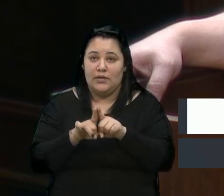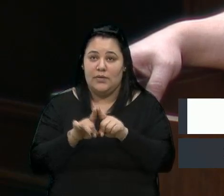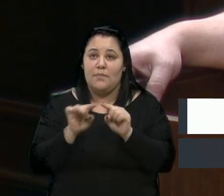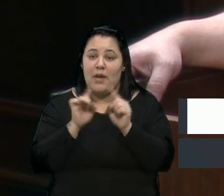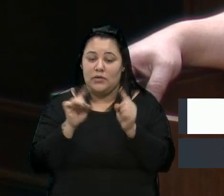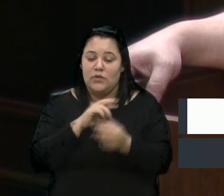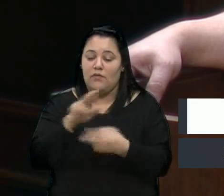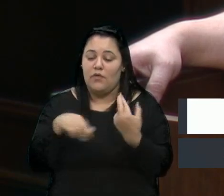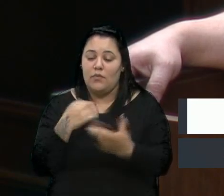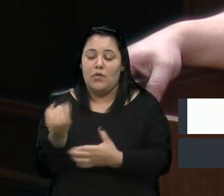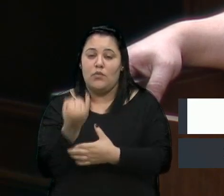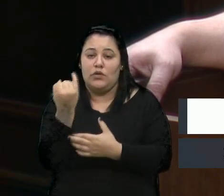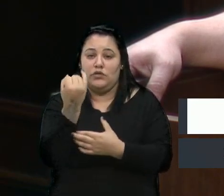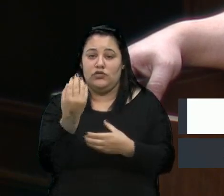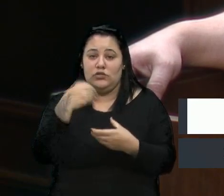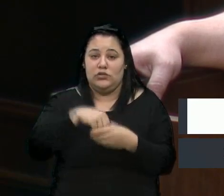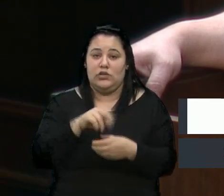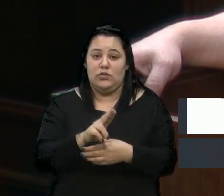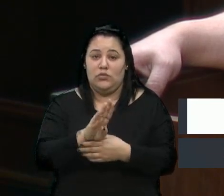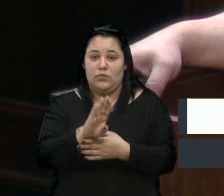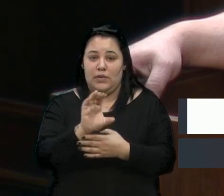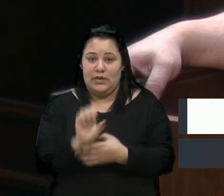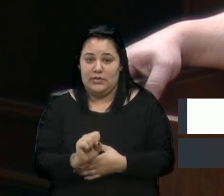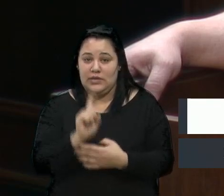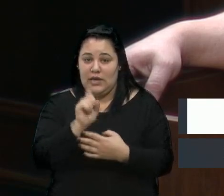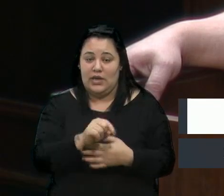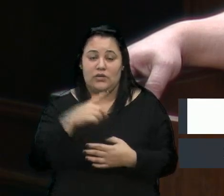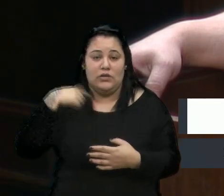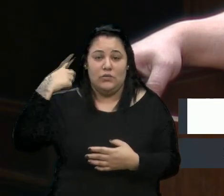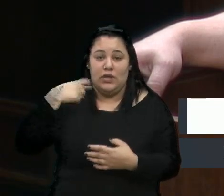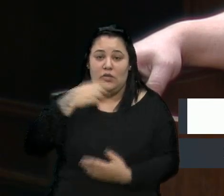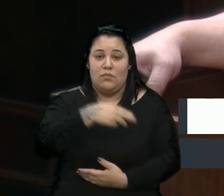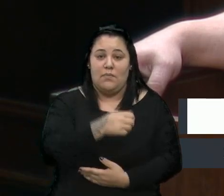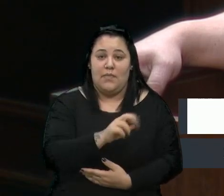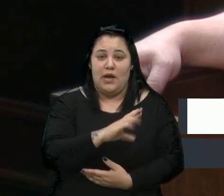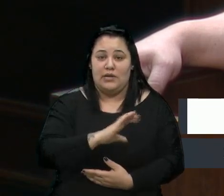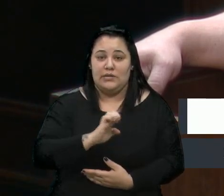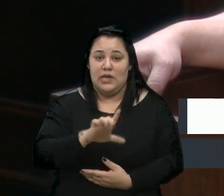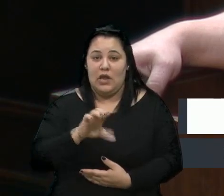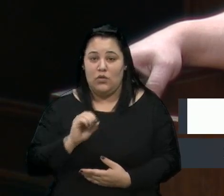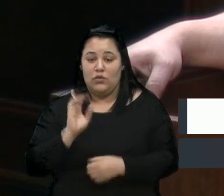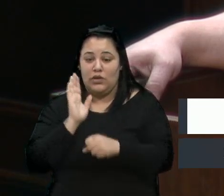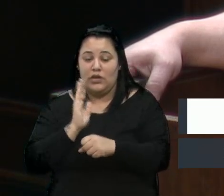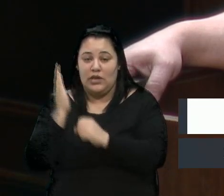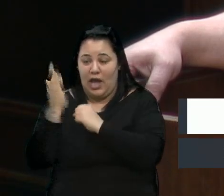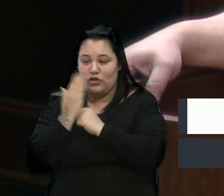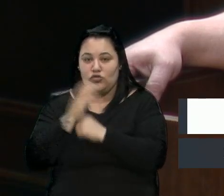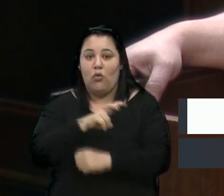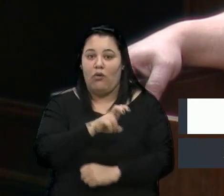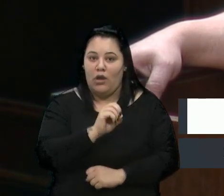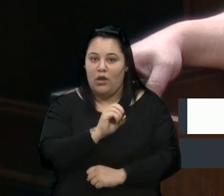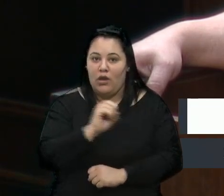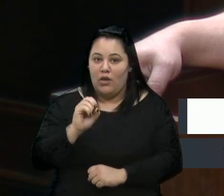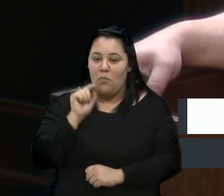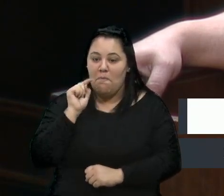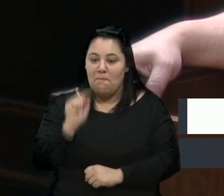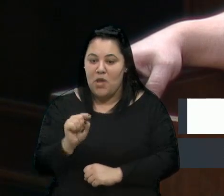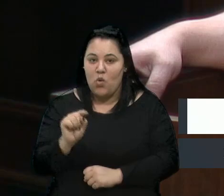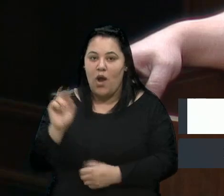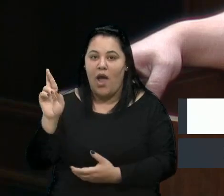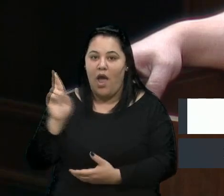reforma na UBS, é do deputado Marcelo Moraes, que nos destinou R$500 mil, uma das primeiras